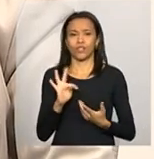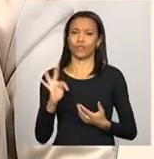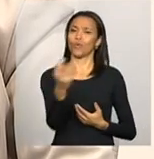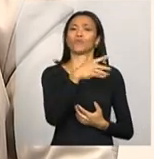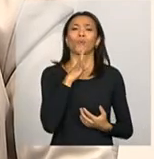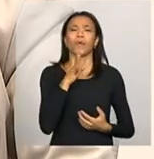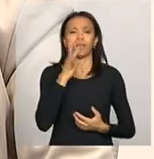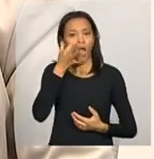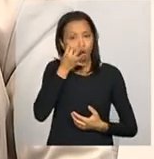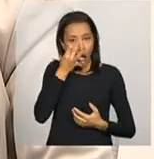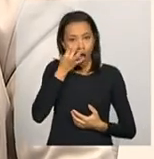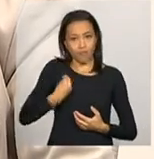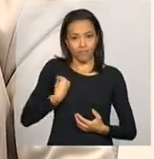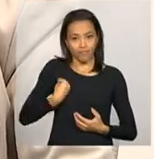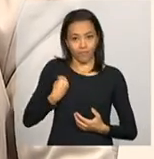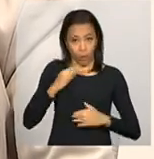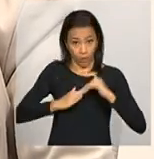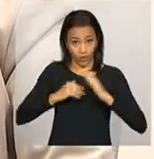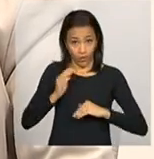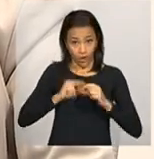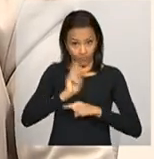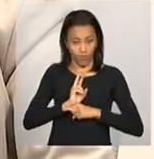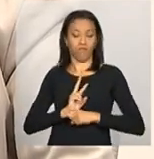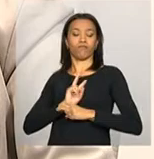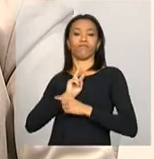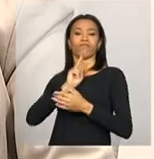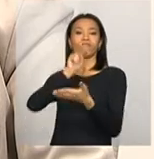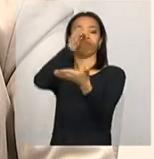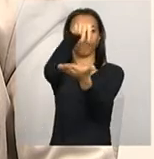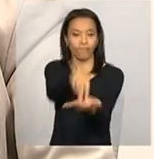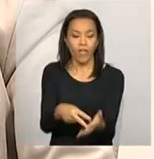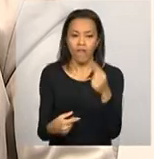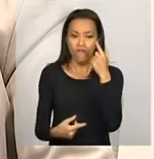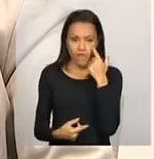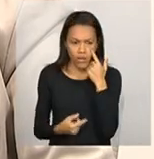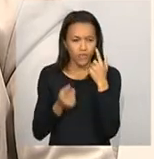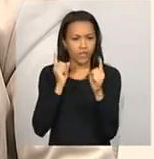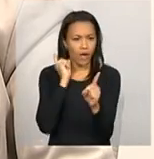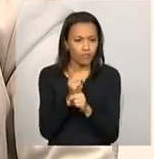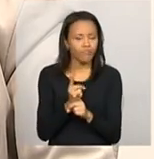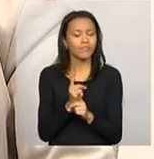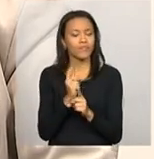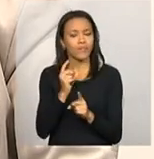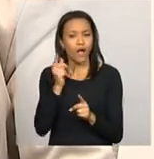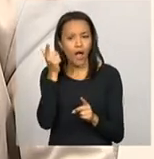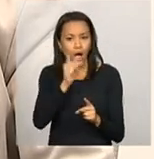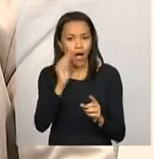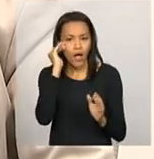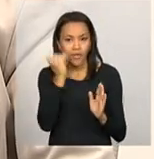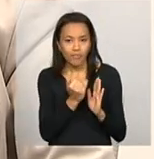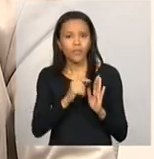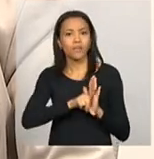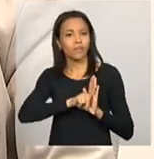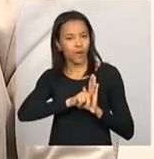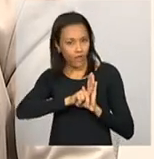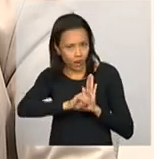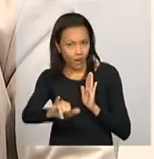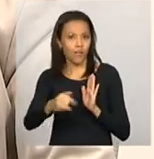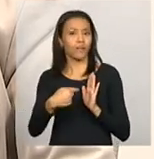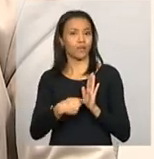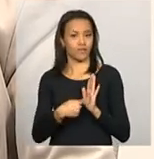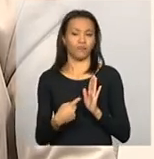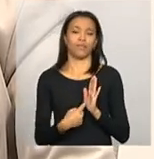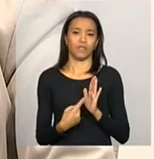é presencialmente, quando a equipe vai em loco, verificar se está havendo, né, o cumprimento de atividades ali também